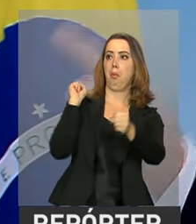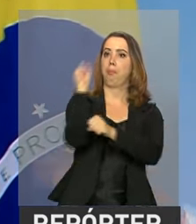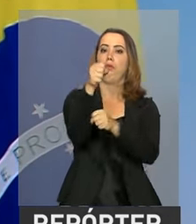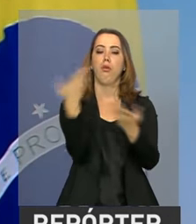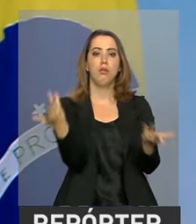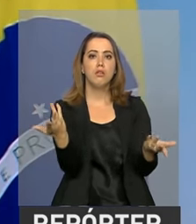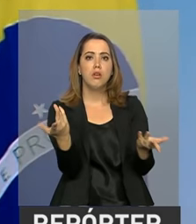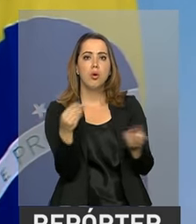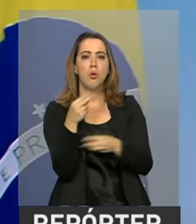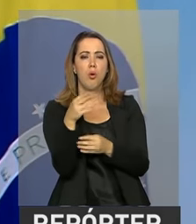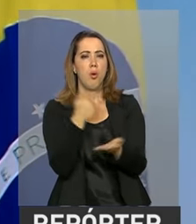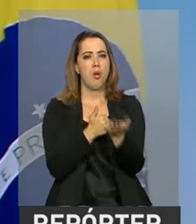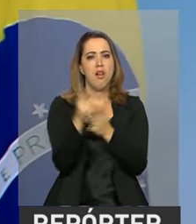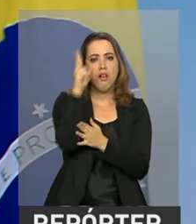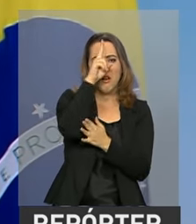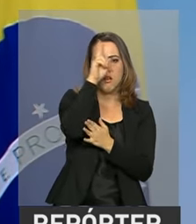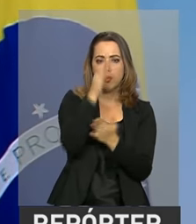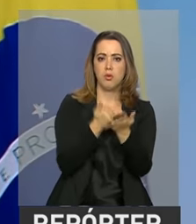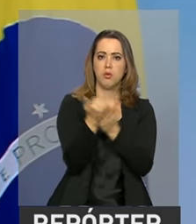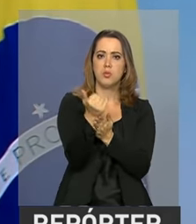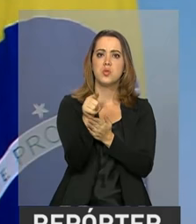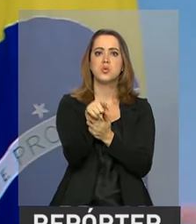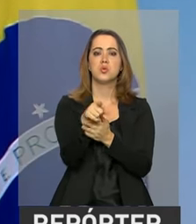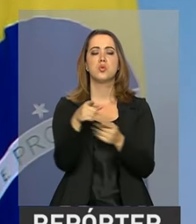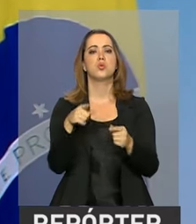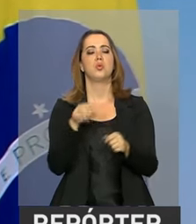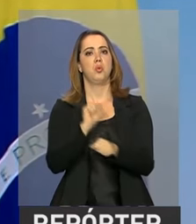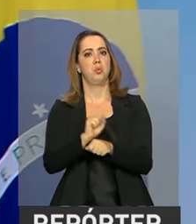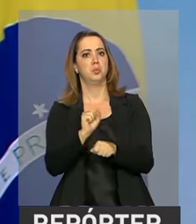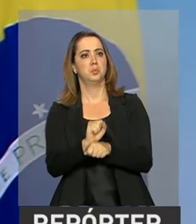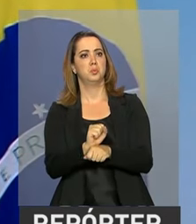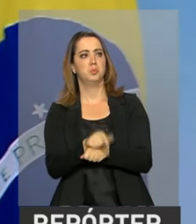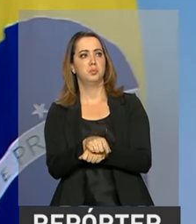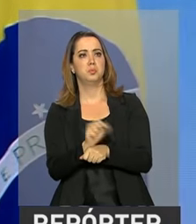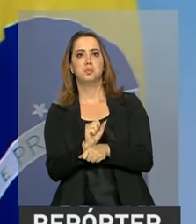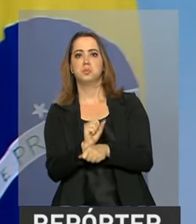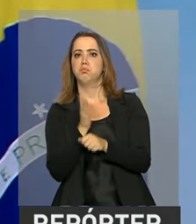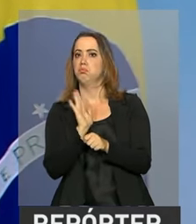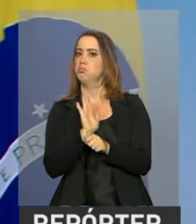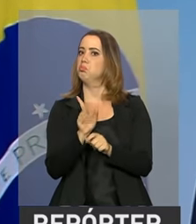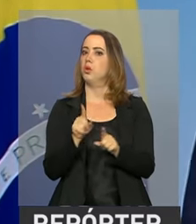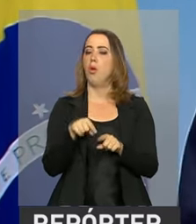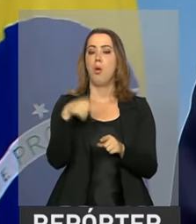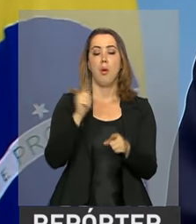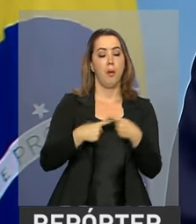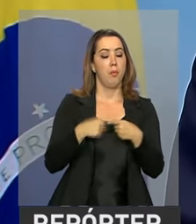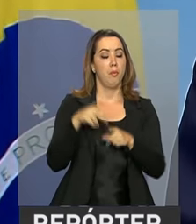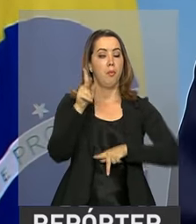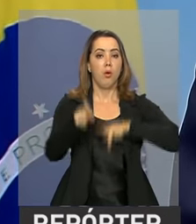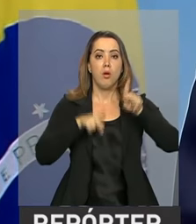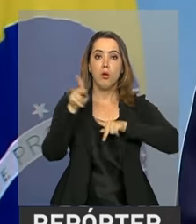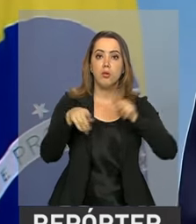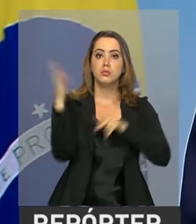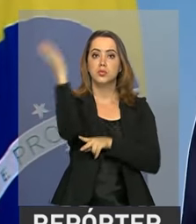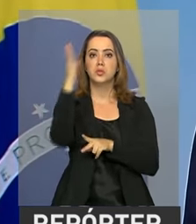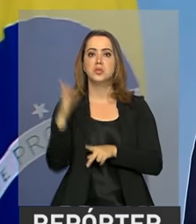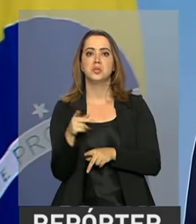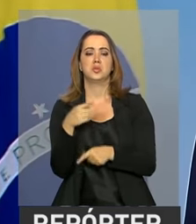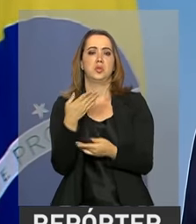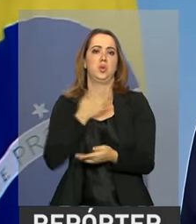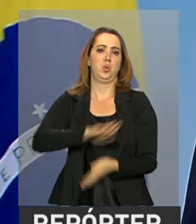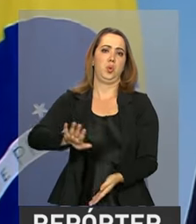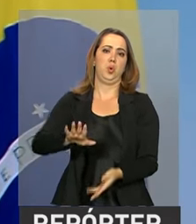quando começaram a depredar, o movimento ficou paralisado. Exata e precisamente porque o povo brasileiro não é eh afeito à